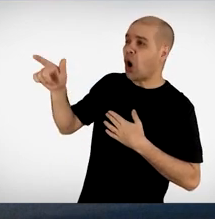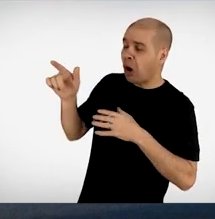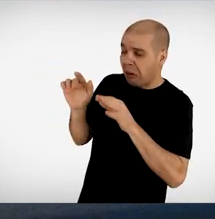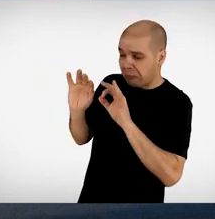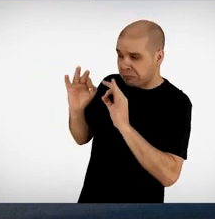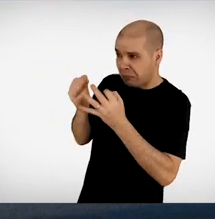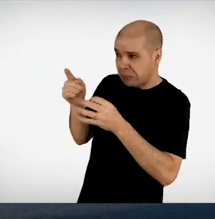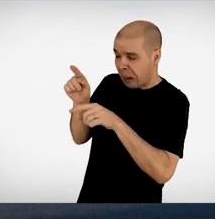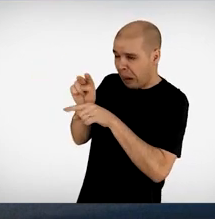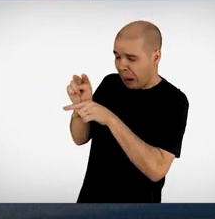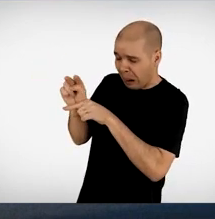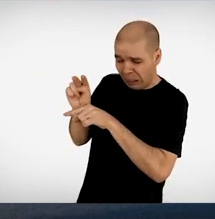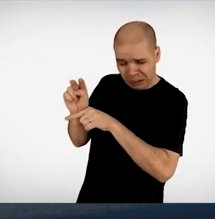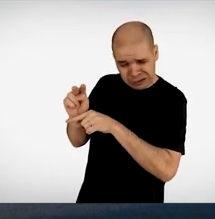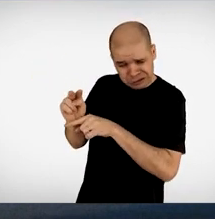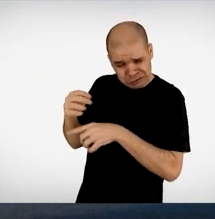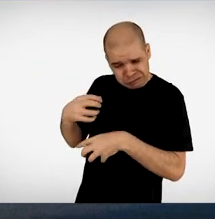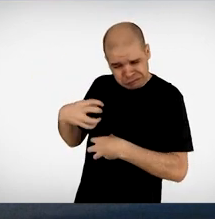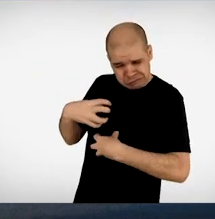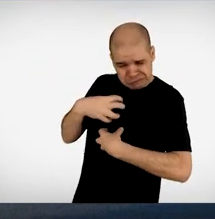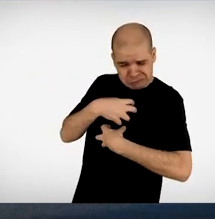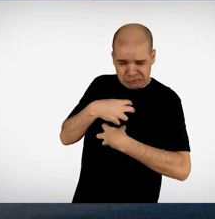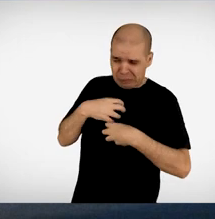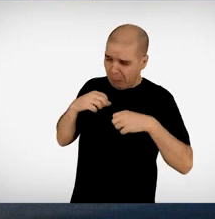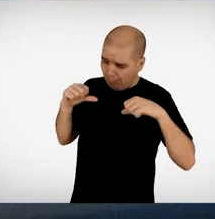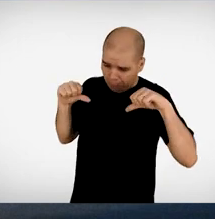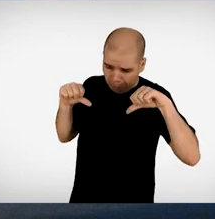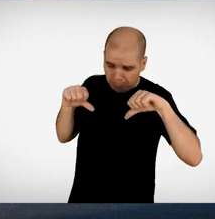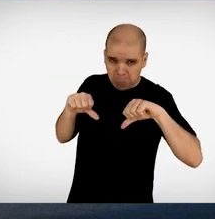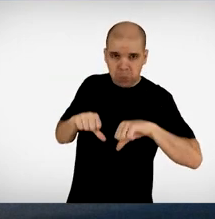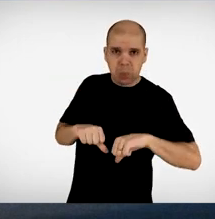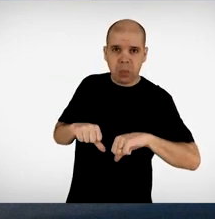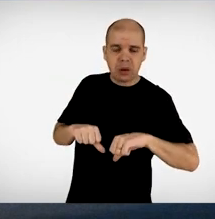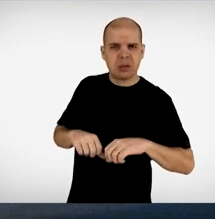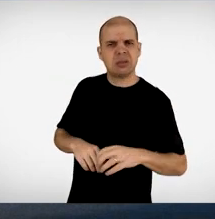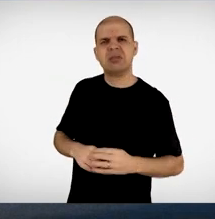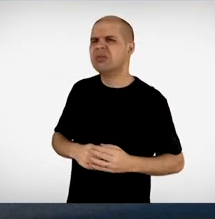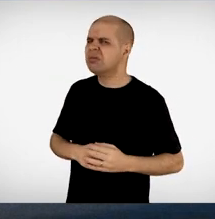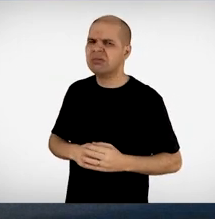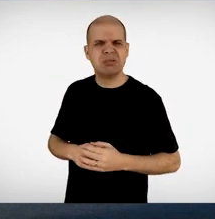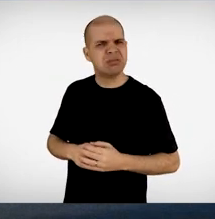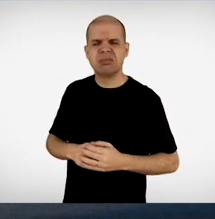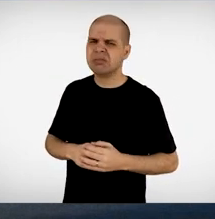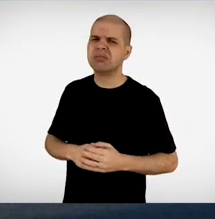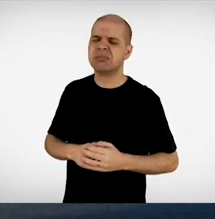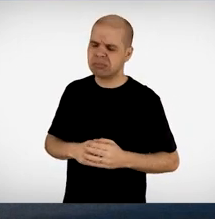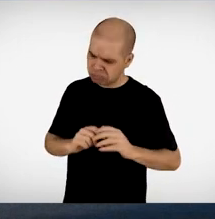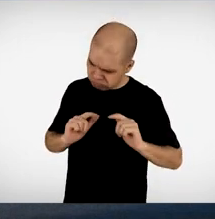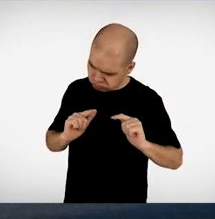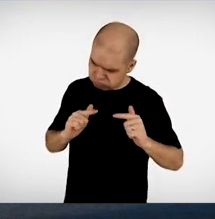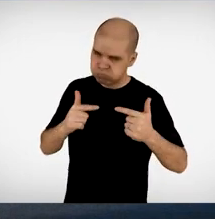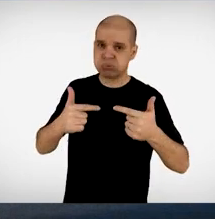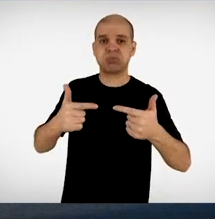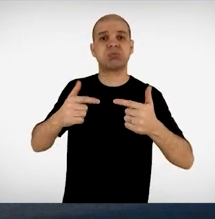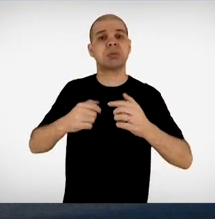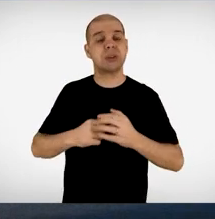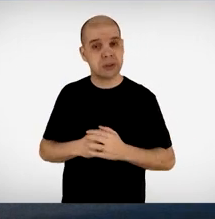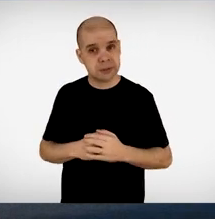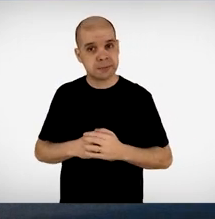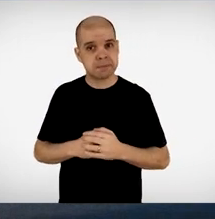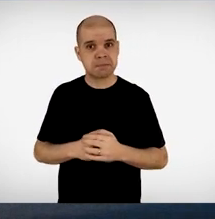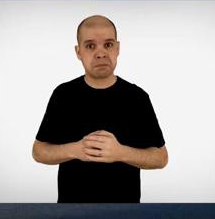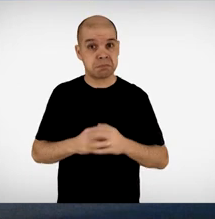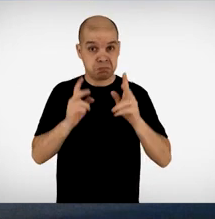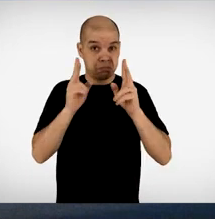vai desenvolvendo ao longo do tempo. Né. Essa coisa dela pipocar e sair da situação difícil, ela não faz isso com a Axel no final. Né, ela fica